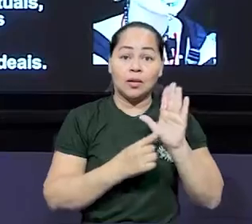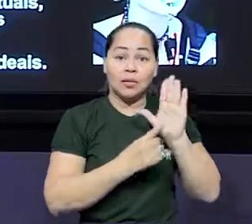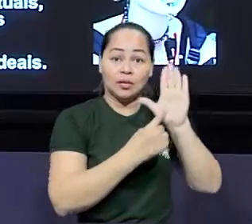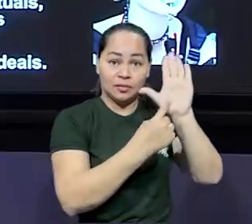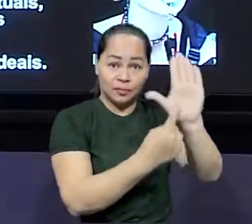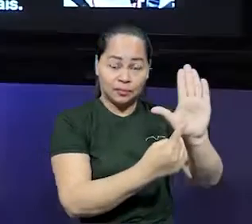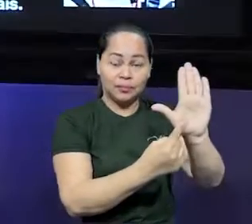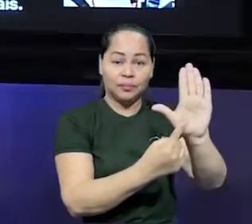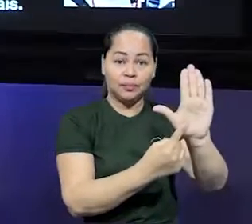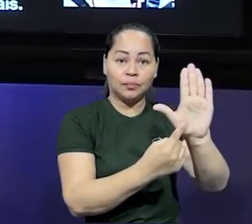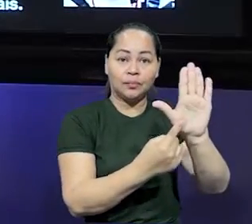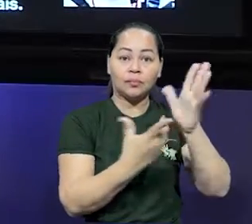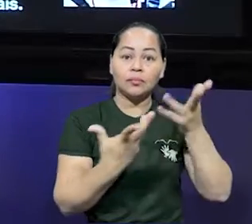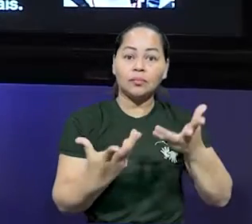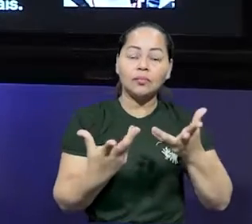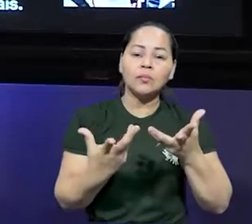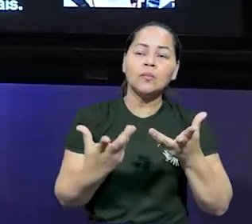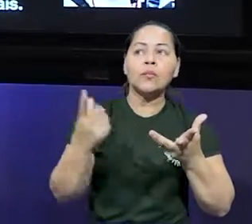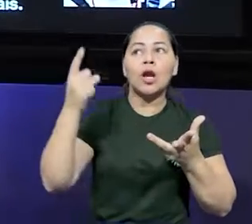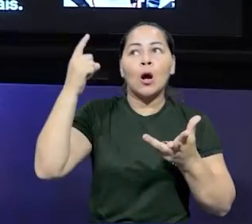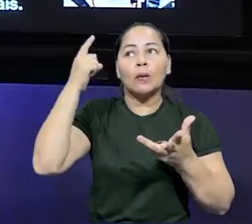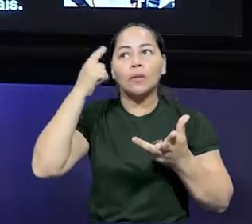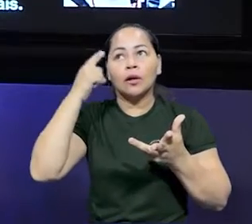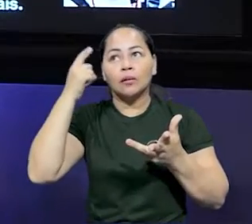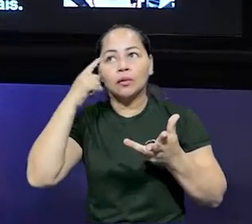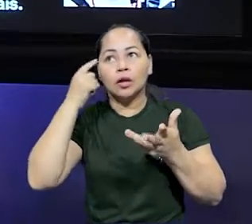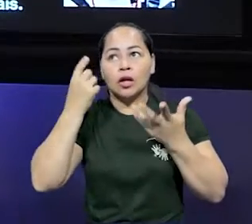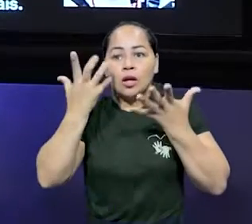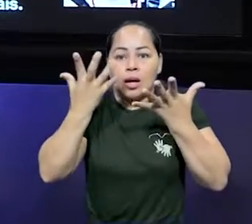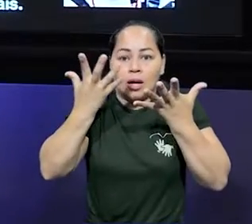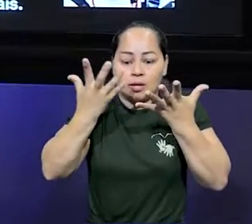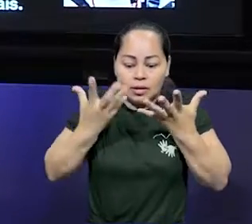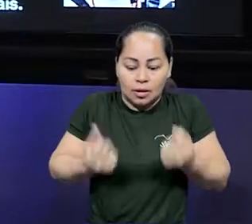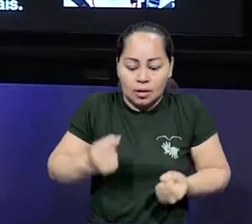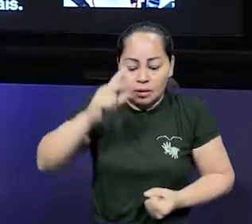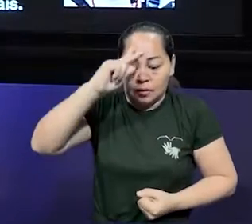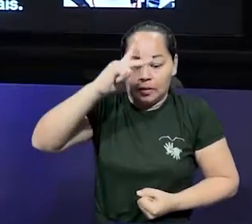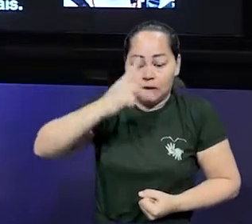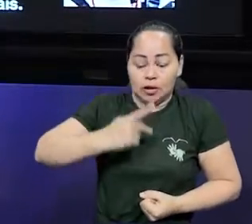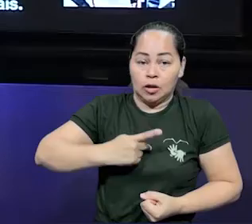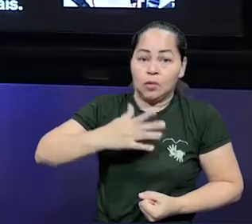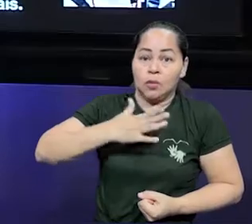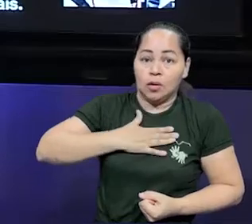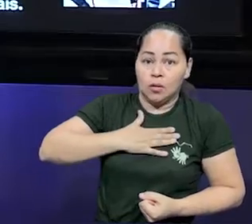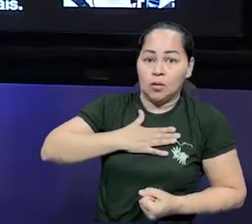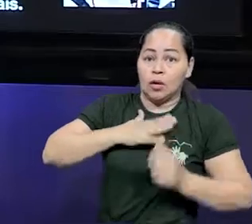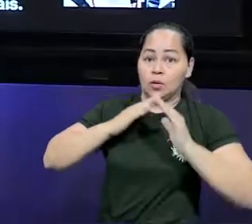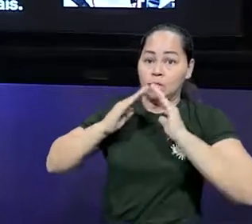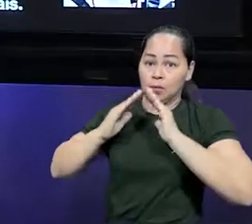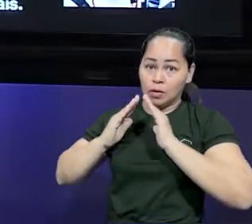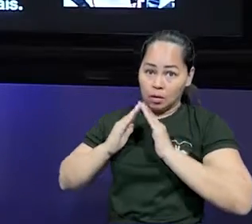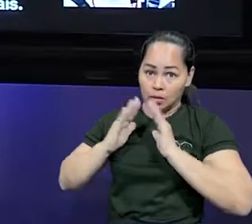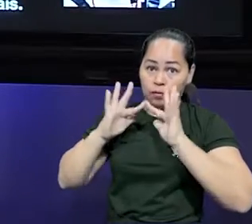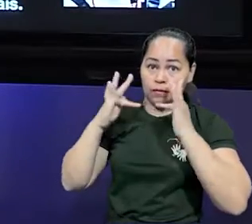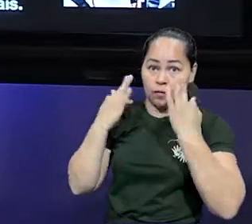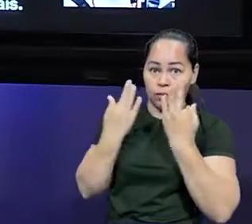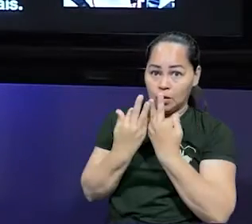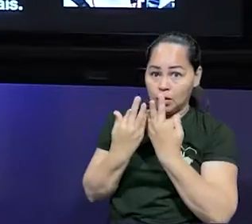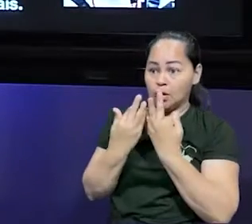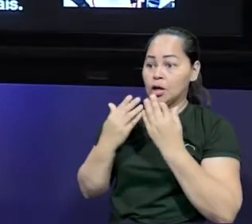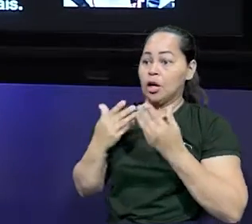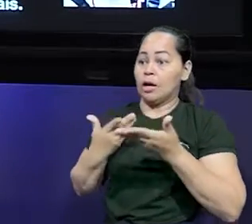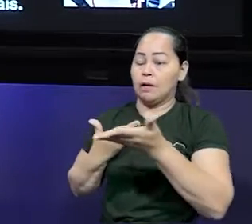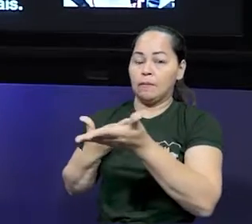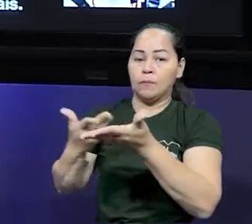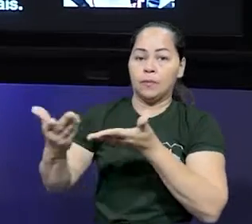por um questionamento de aceitar os valores, questionar esses valores, não são mais